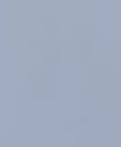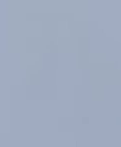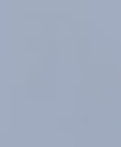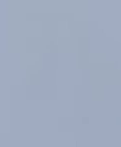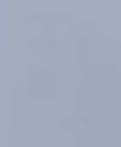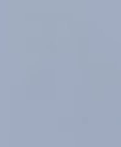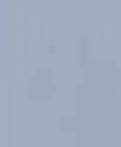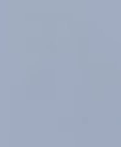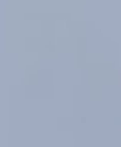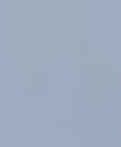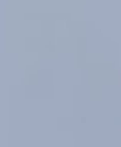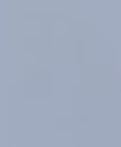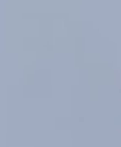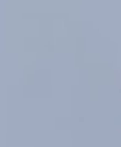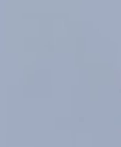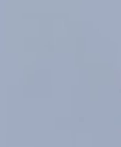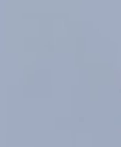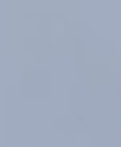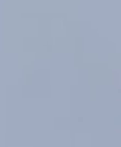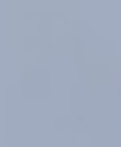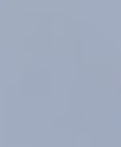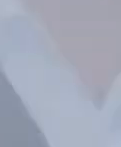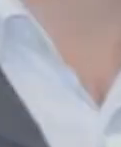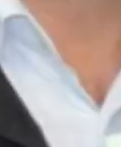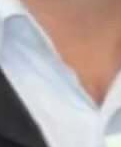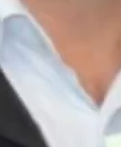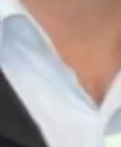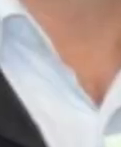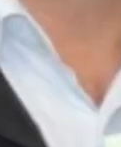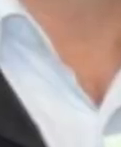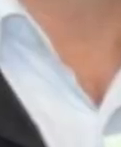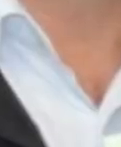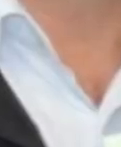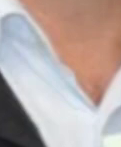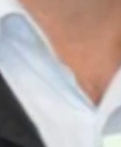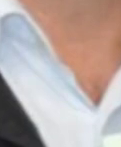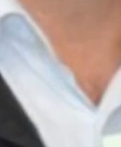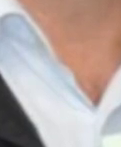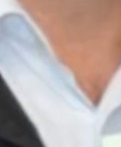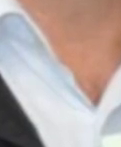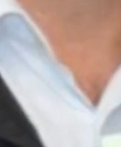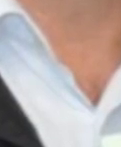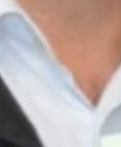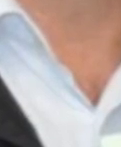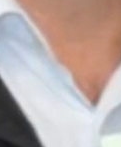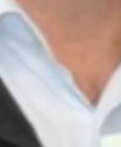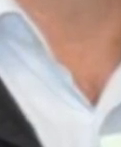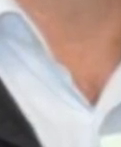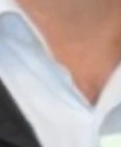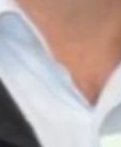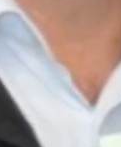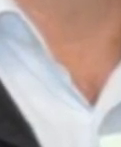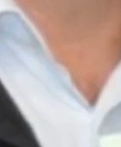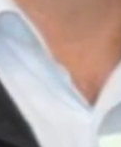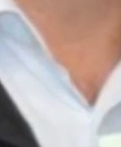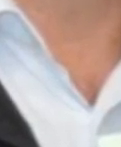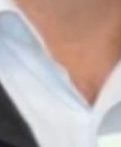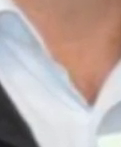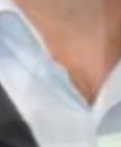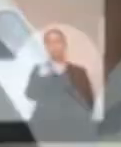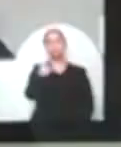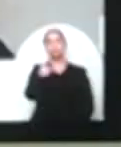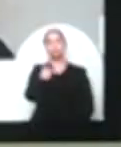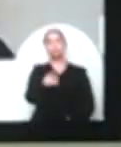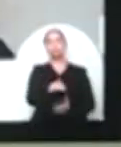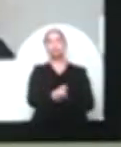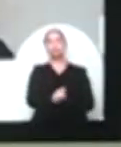O presidente Júlio Colombo promulgou essa semana o projeto do suplente de vereador Juarez Jesus, que trata